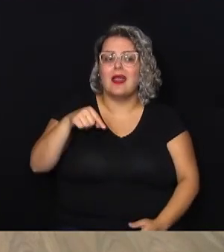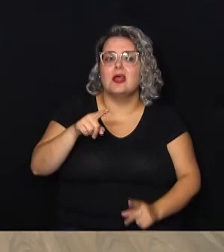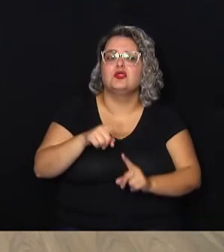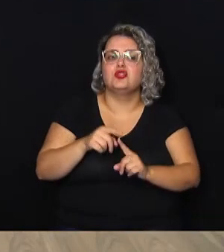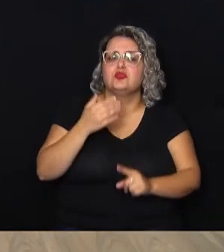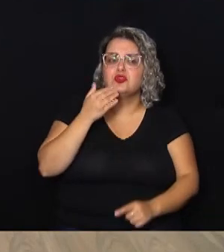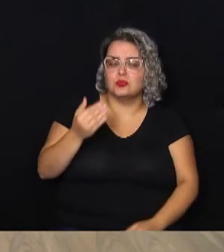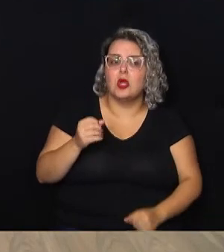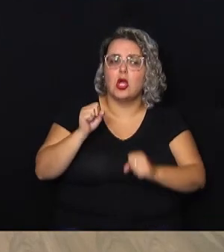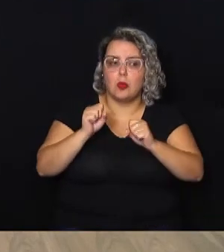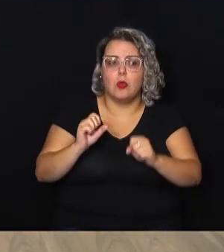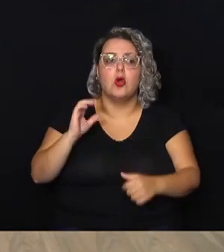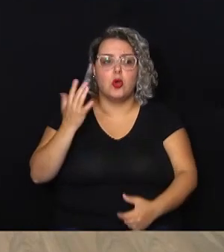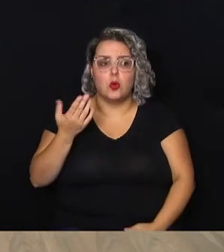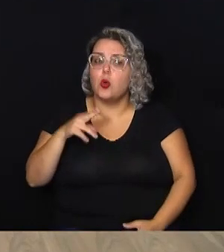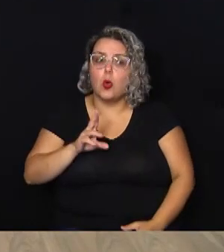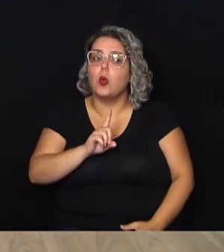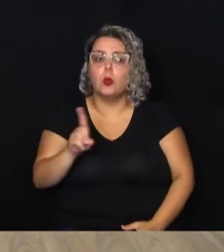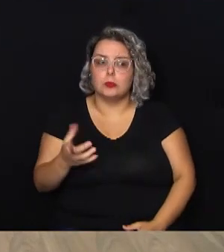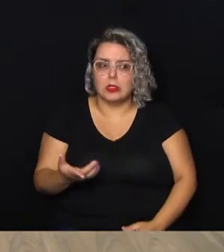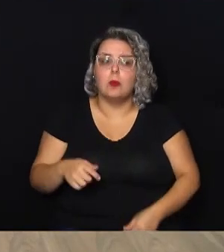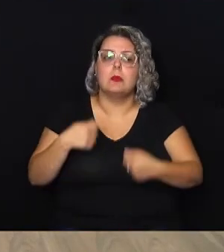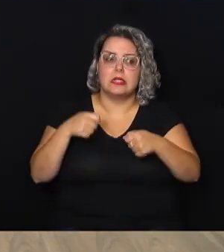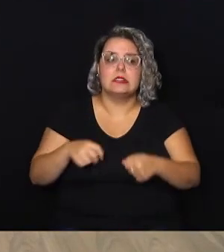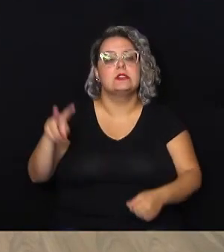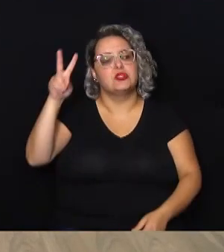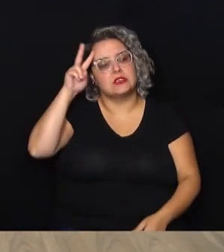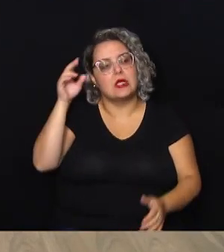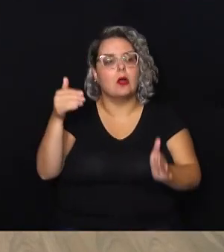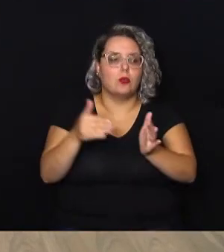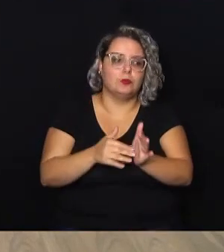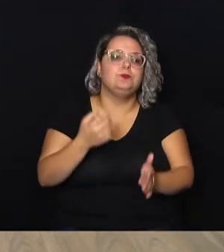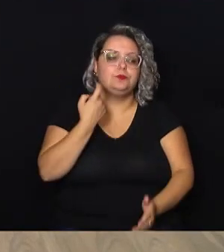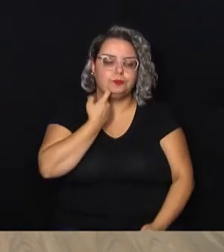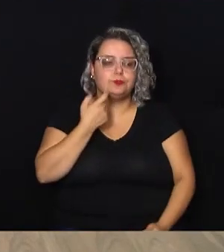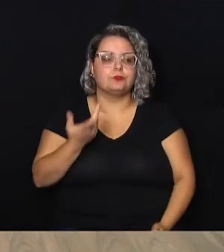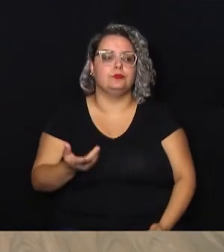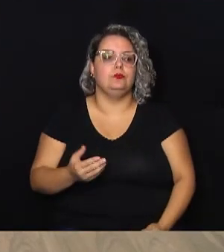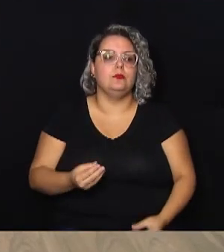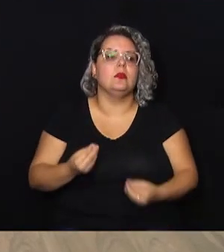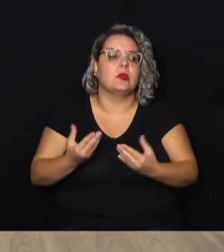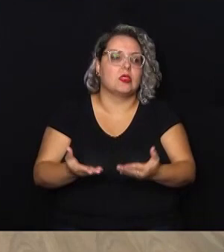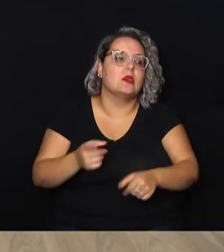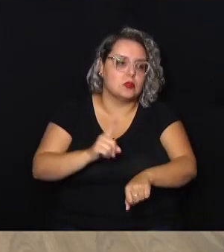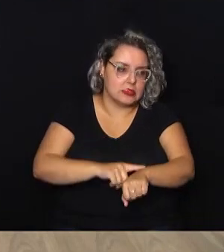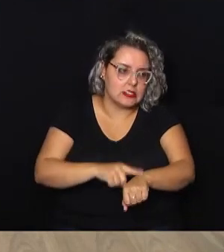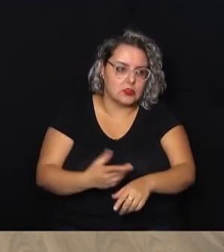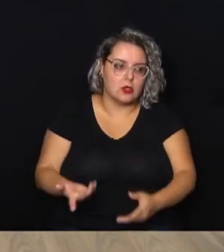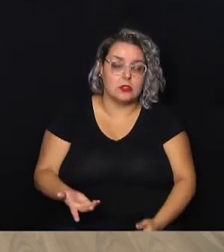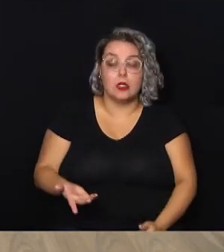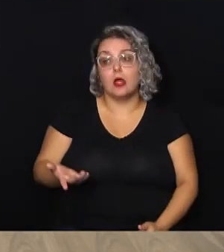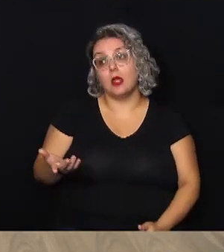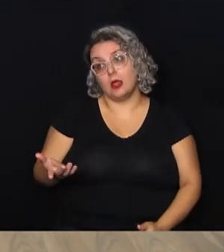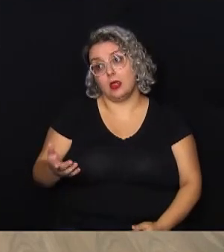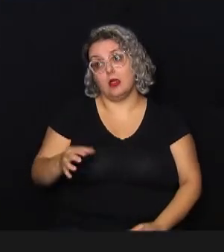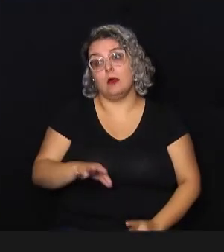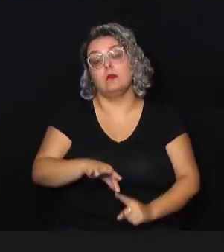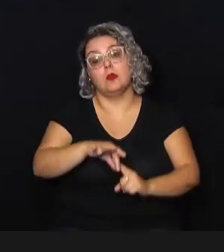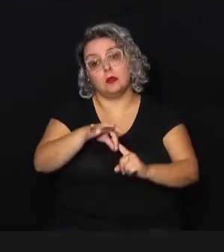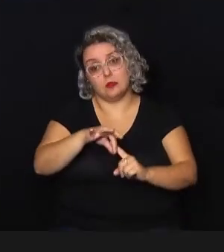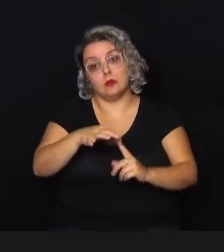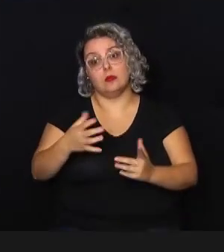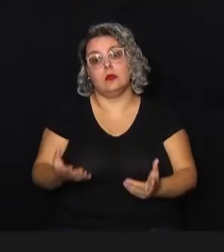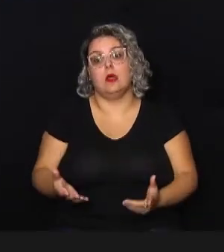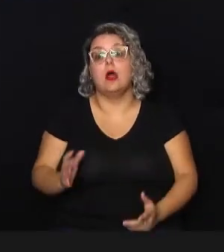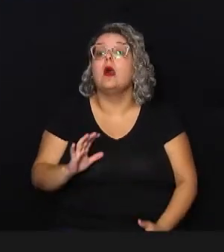que pode acontecer ou não tem que ser de segunda a sexta essa compensação? É sempre preferível que essa compensação ela